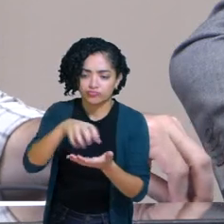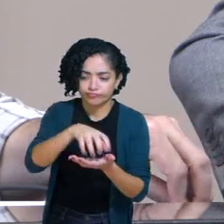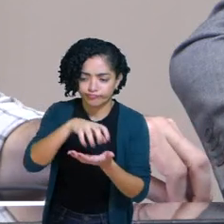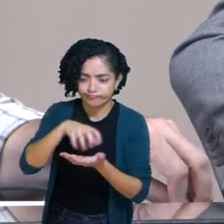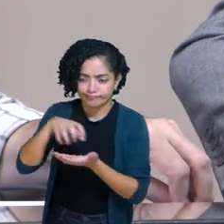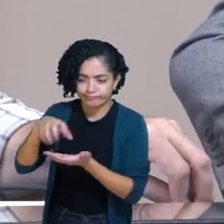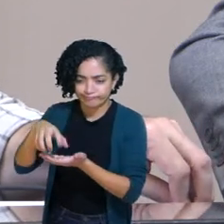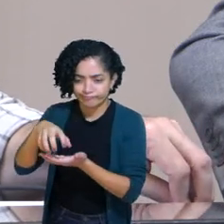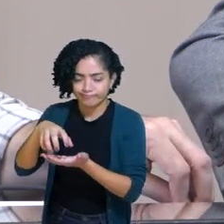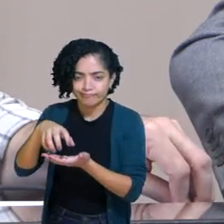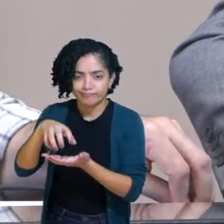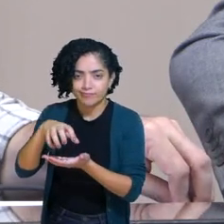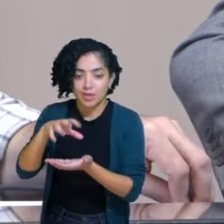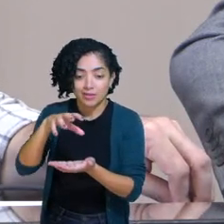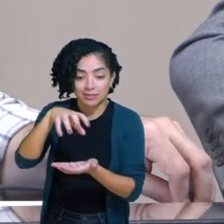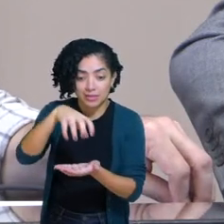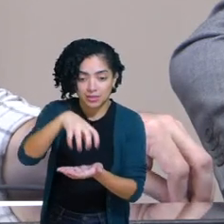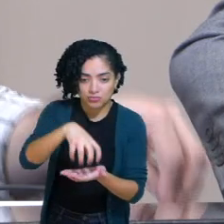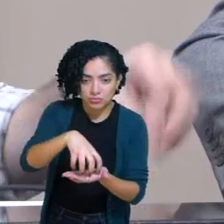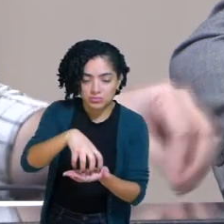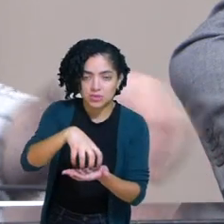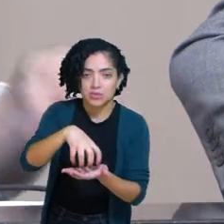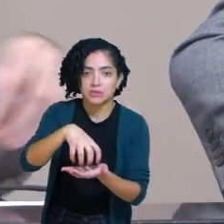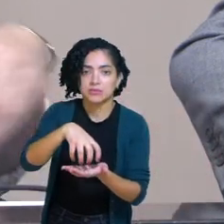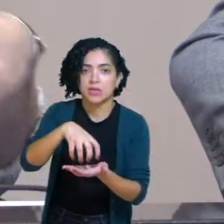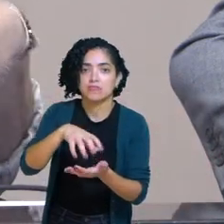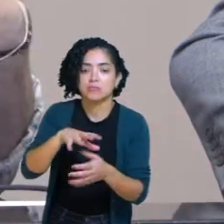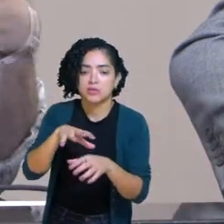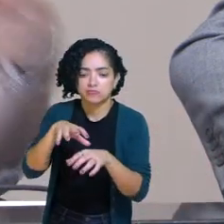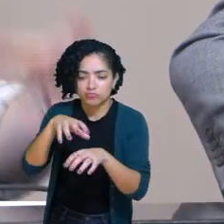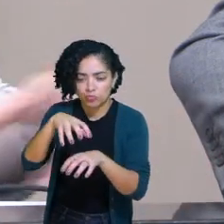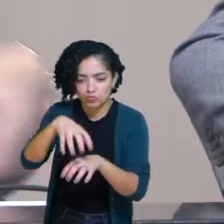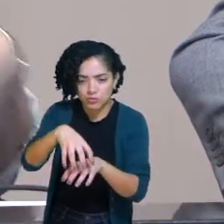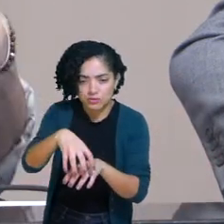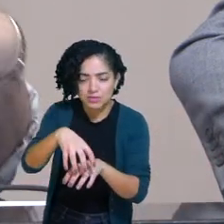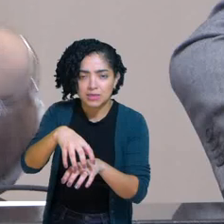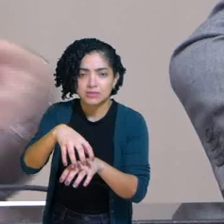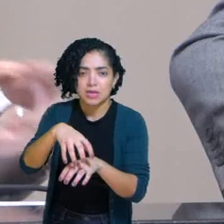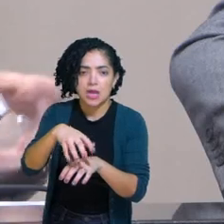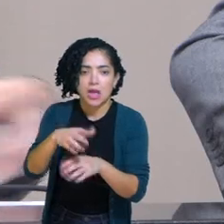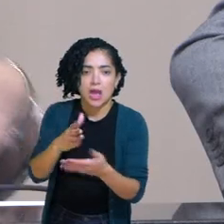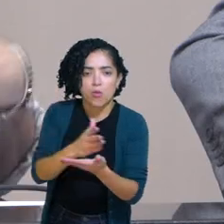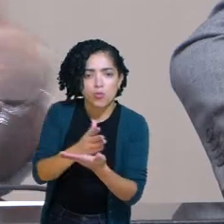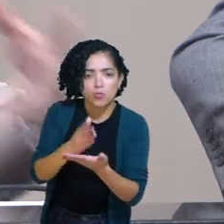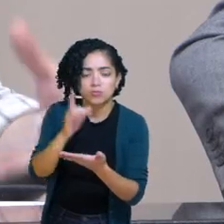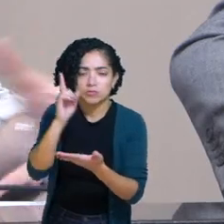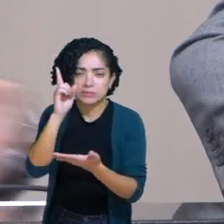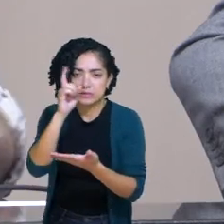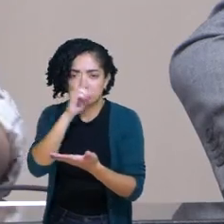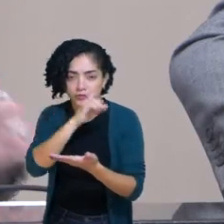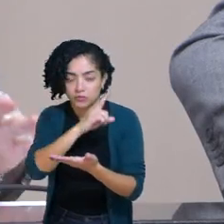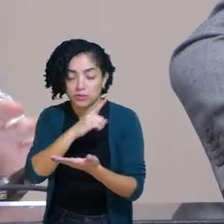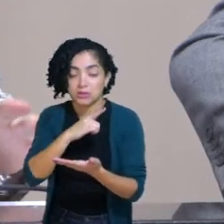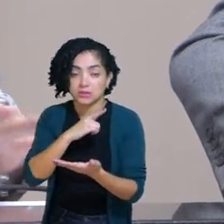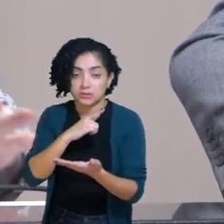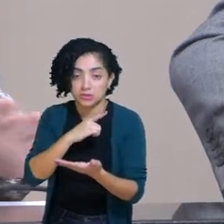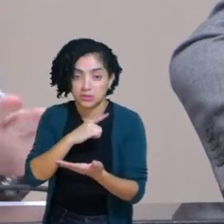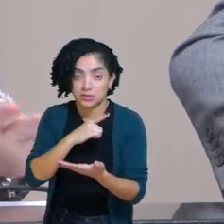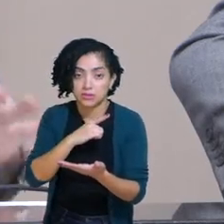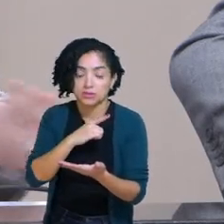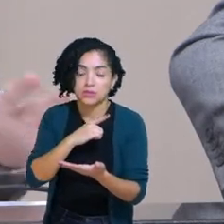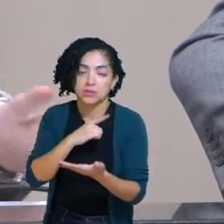centralizados ã a gente Sabe de alguns dificultadores por exemplo ou